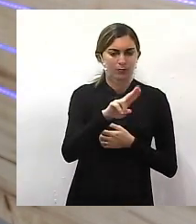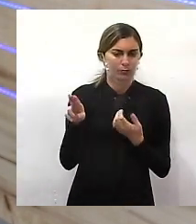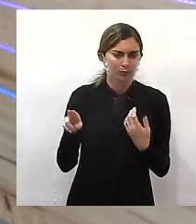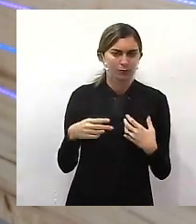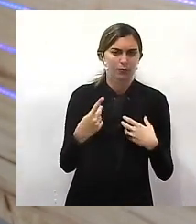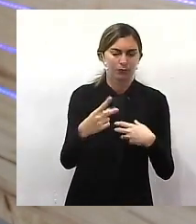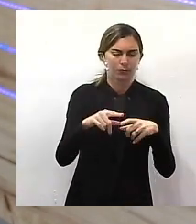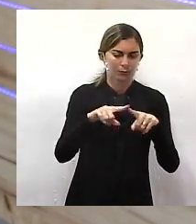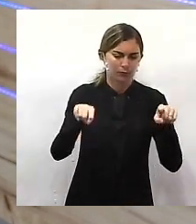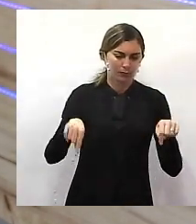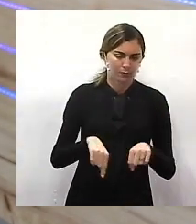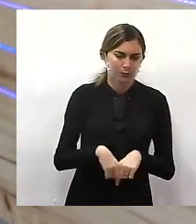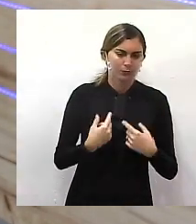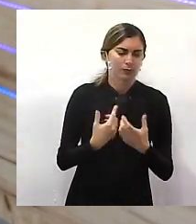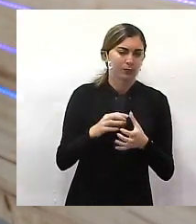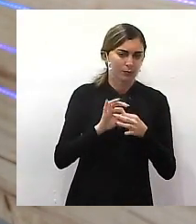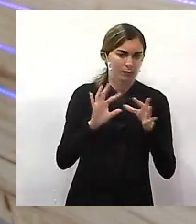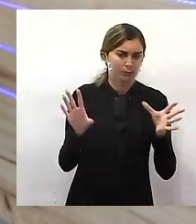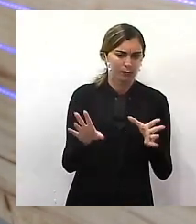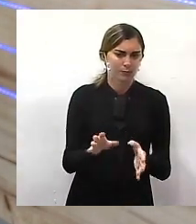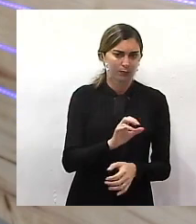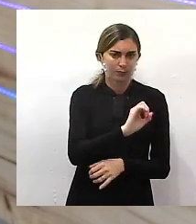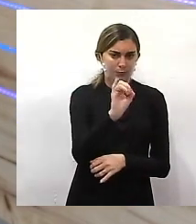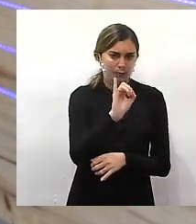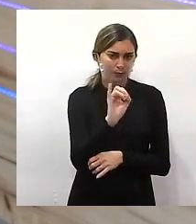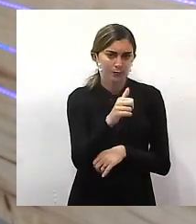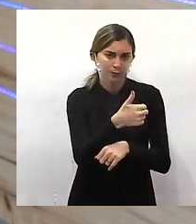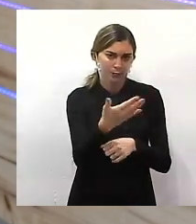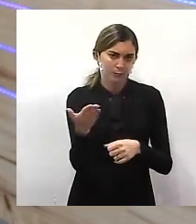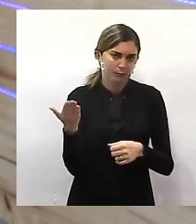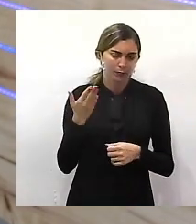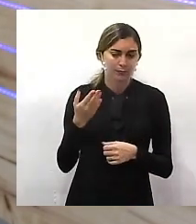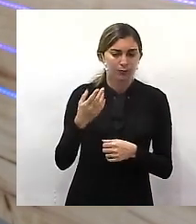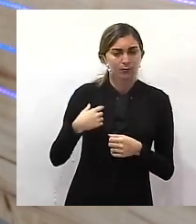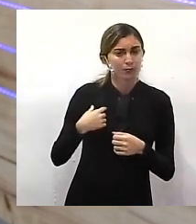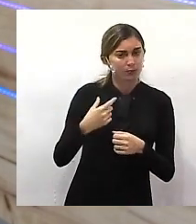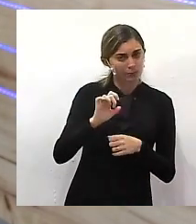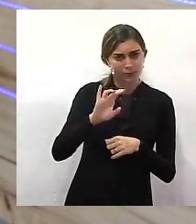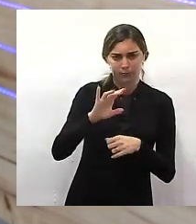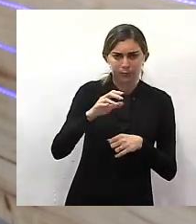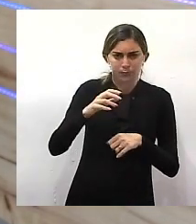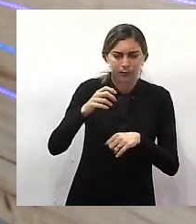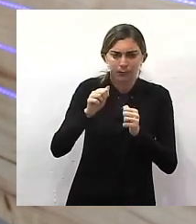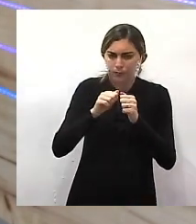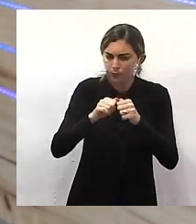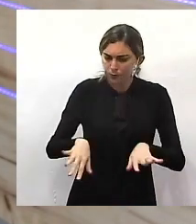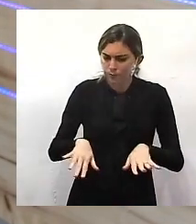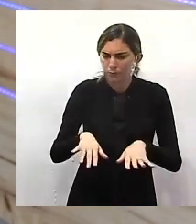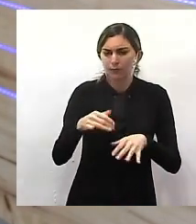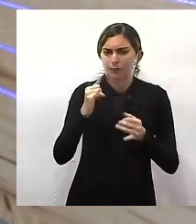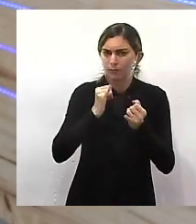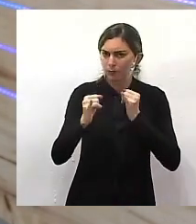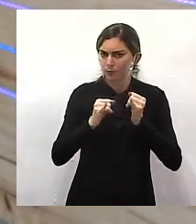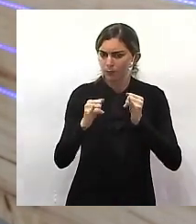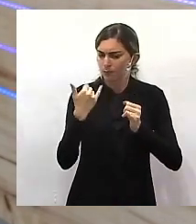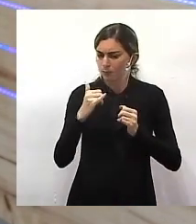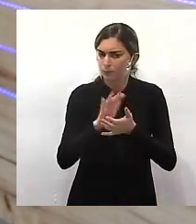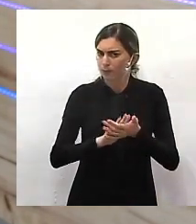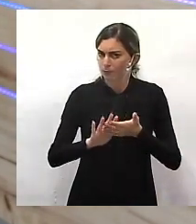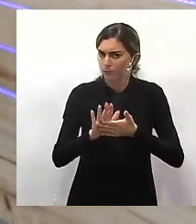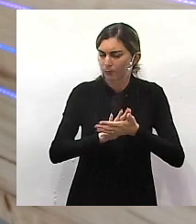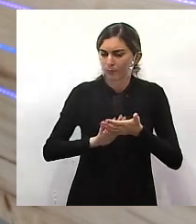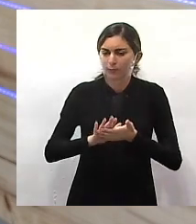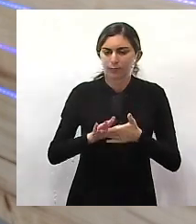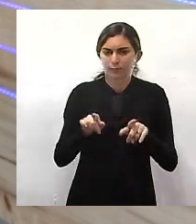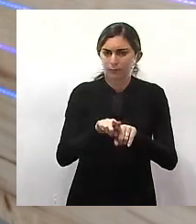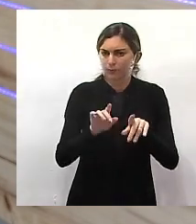sua turma, para a gente deixar aquele alô para vocês. E tudo isso sem consumir os dados móveis, né? E passa aí também nas